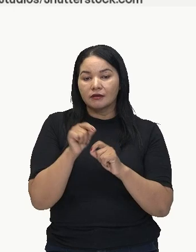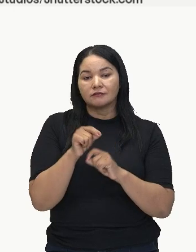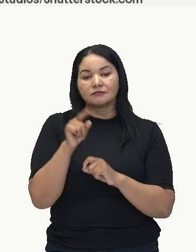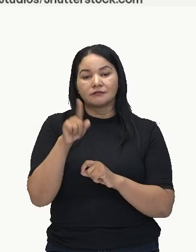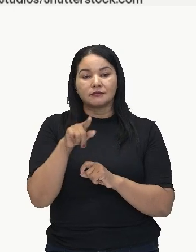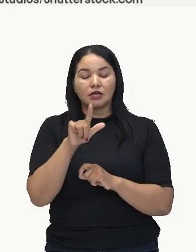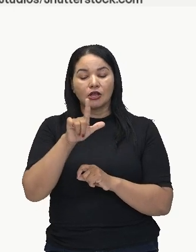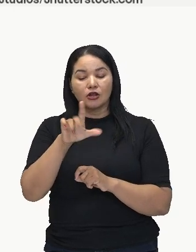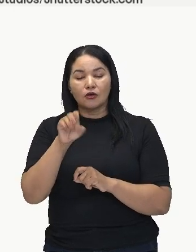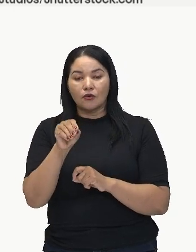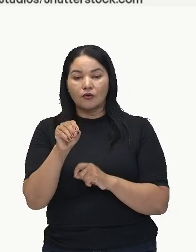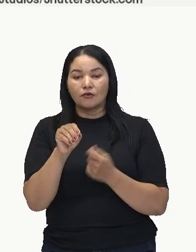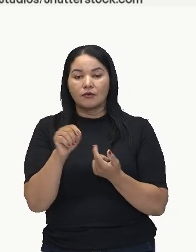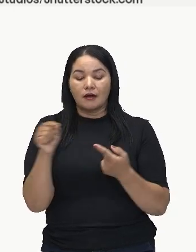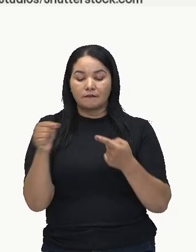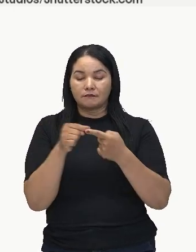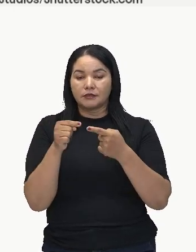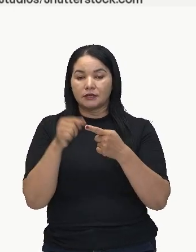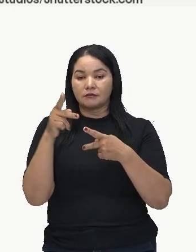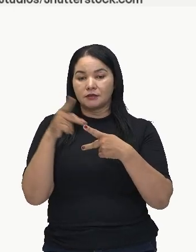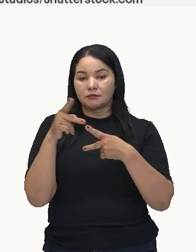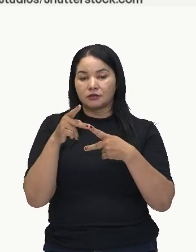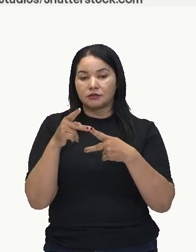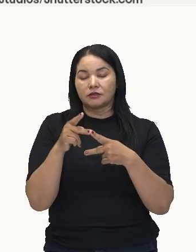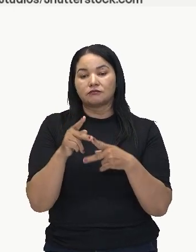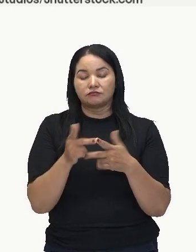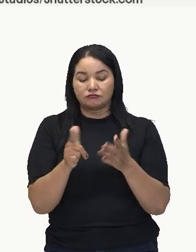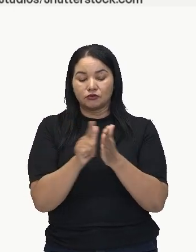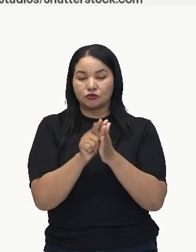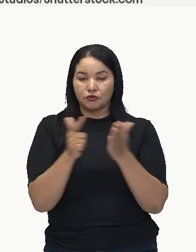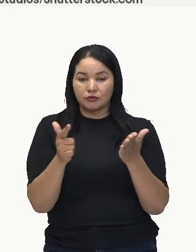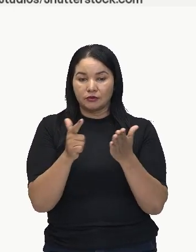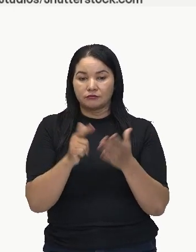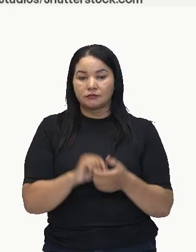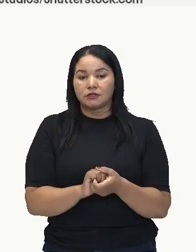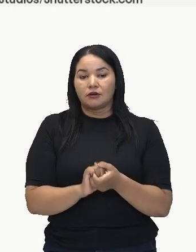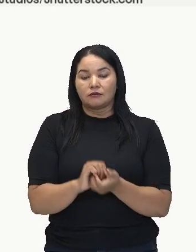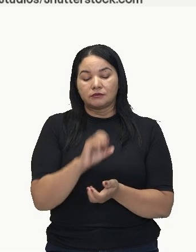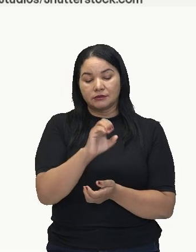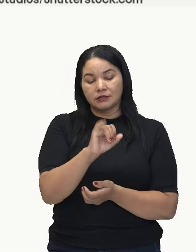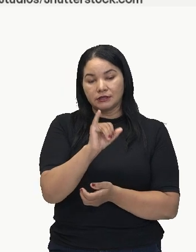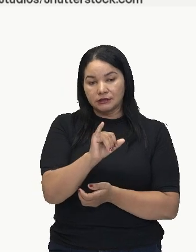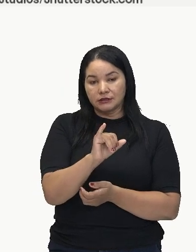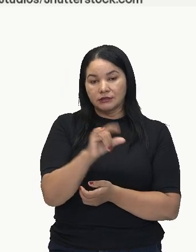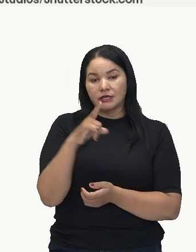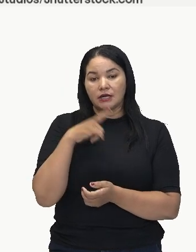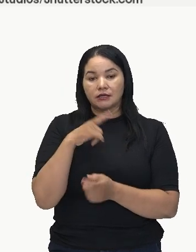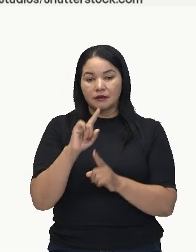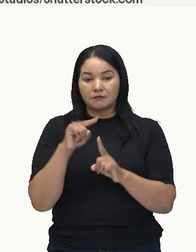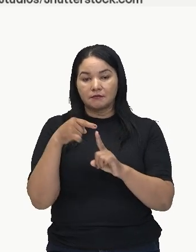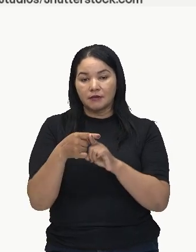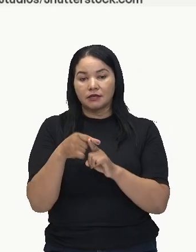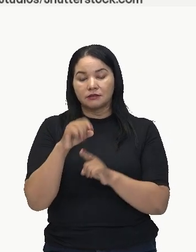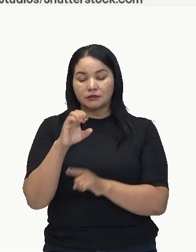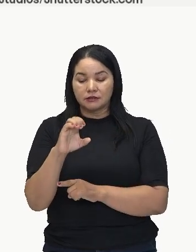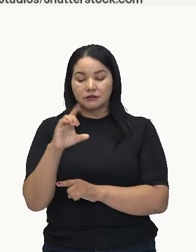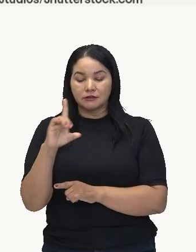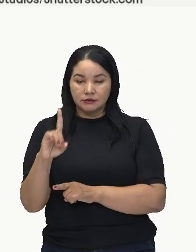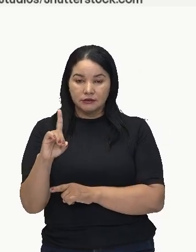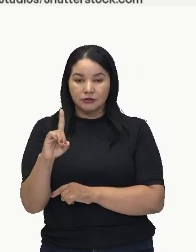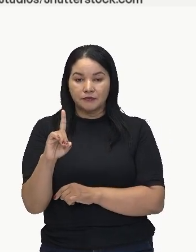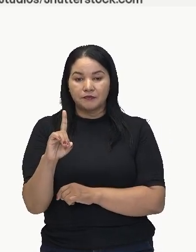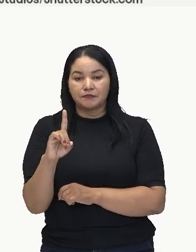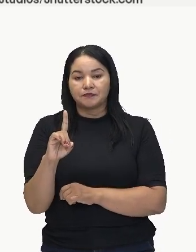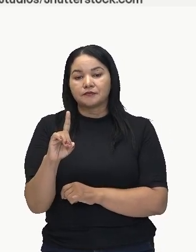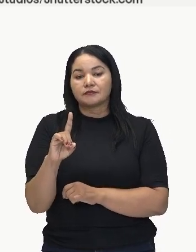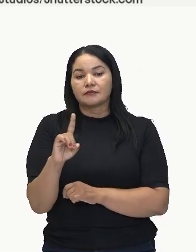El periódico. Então, nós temos aqui ó, o complemento indireto e depois nós temos o complemento direto. Sempre quem